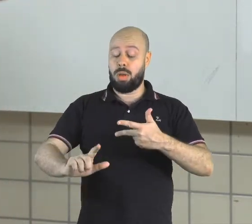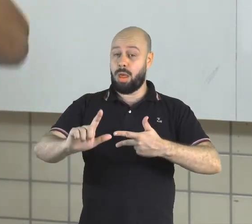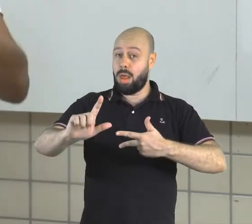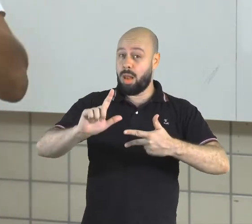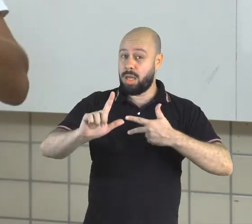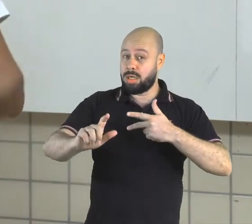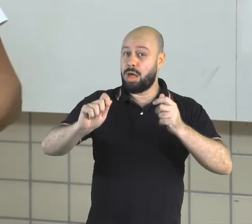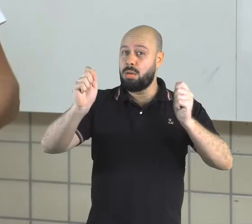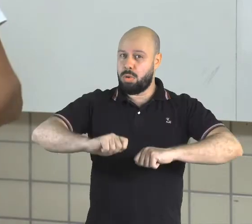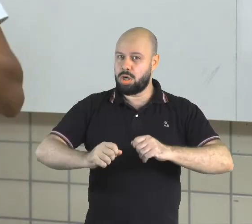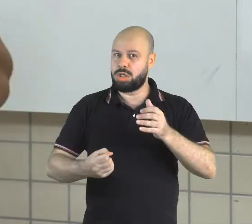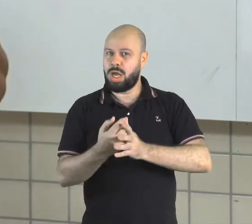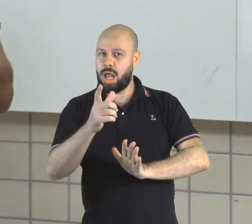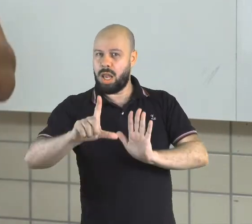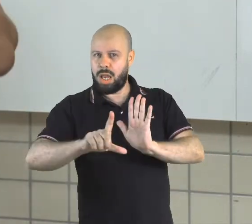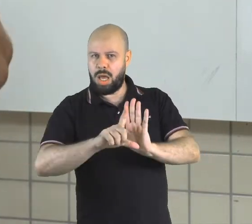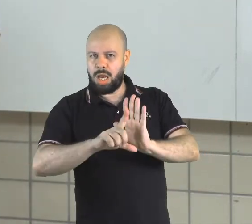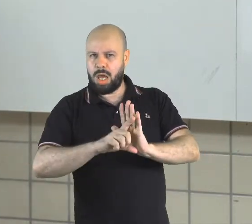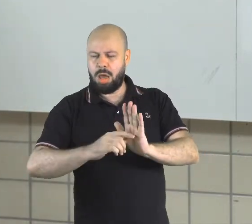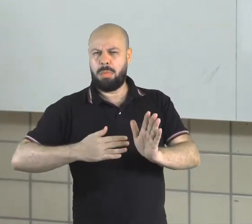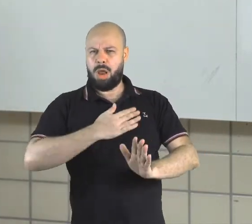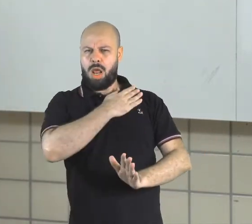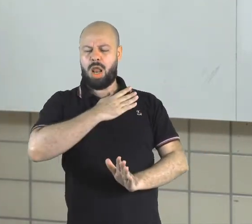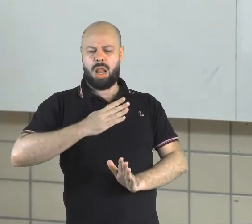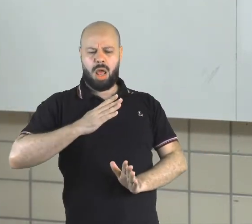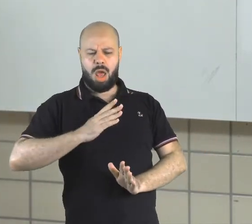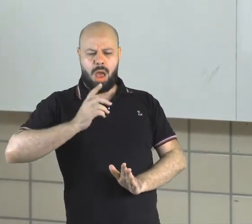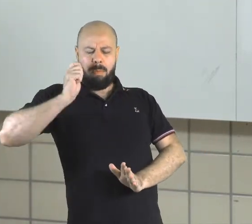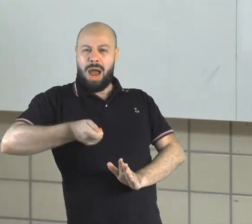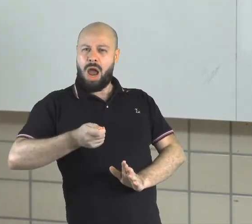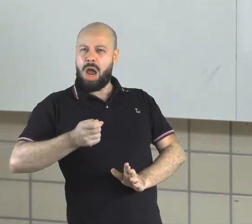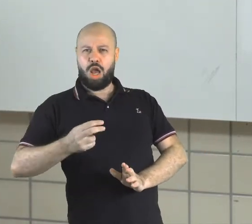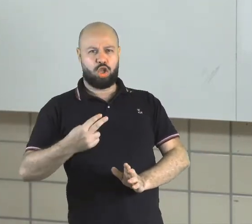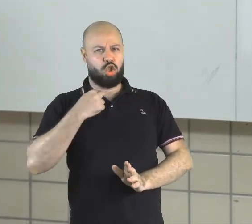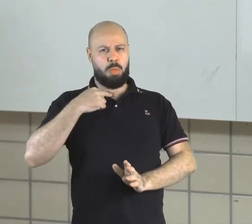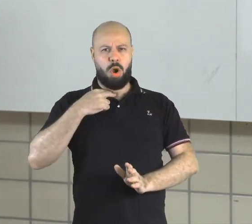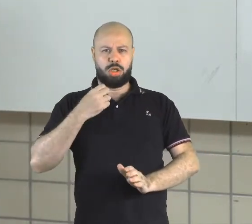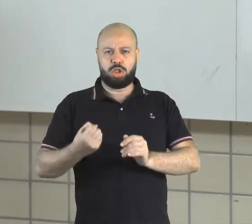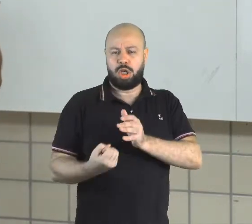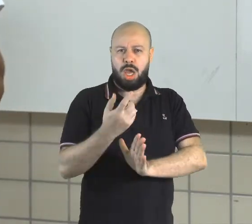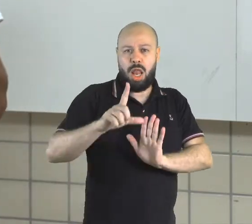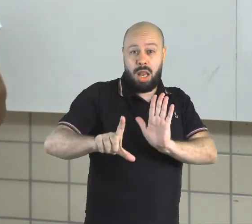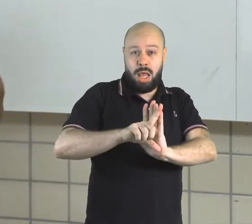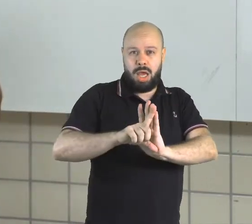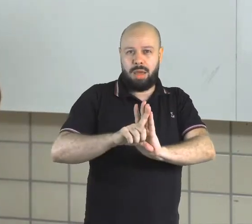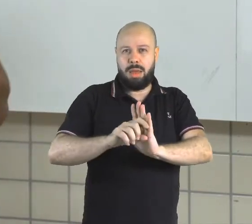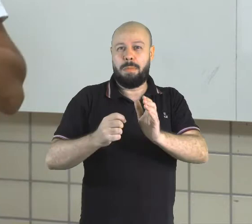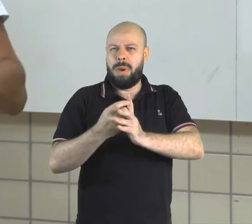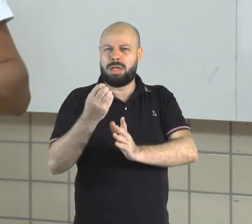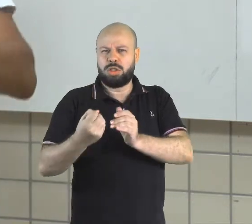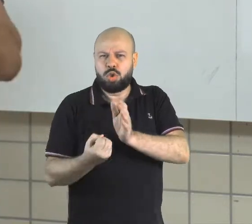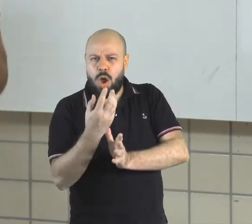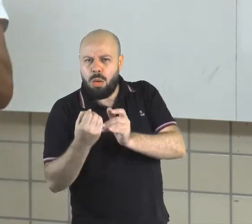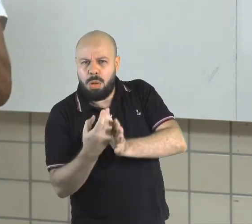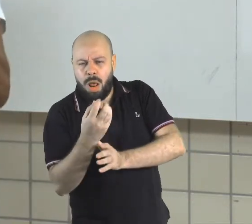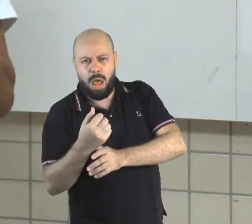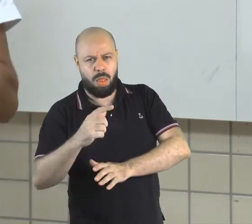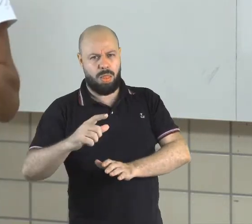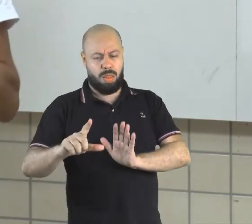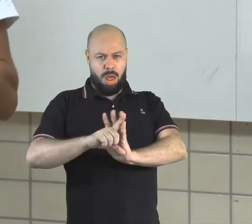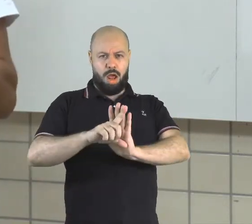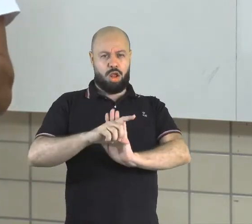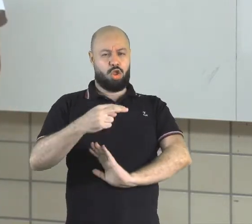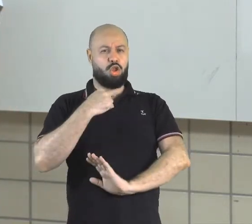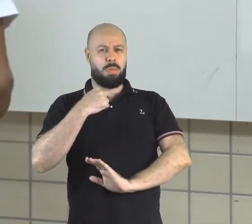não pode criar lei. O militar usa as leis que já existem, mas ele não pode sair criando lei. Então, a primeira coisa